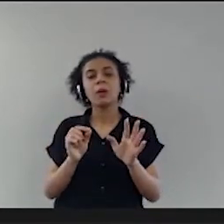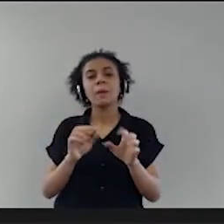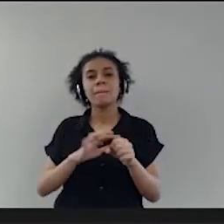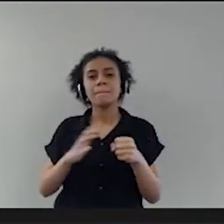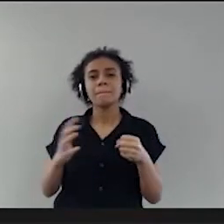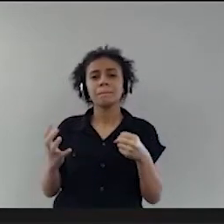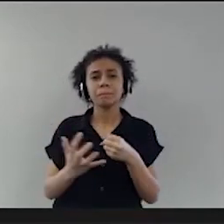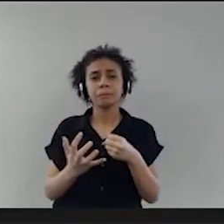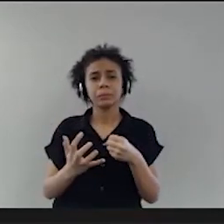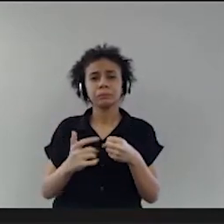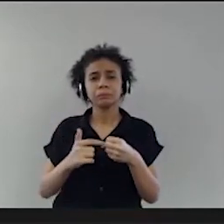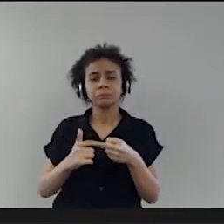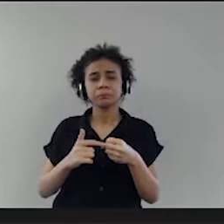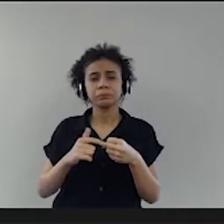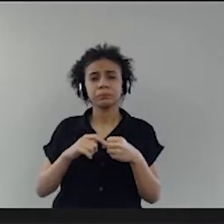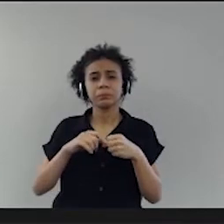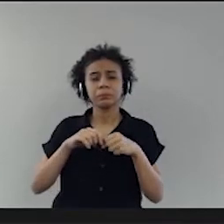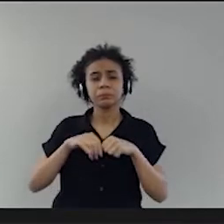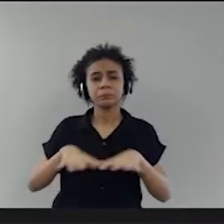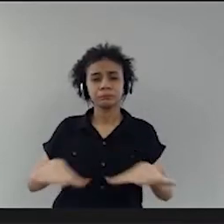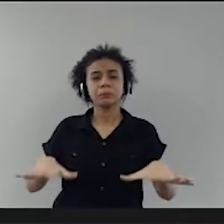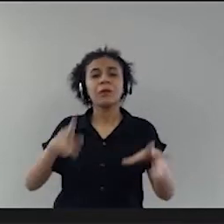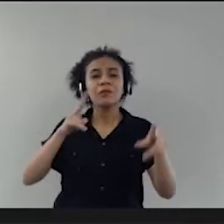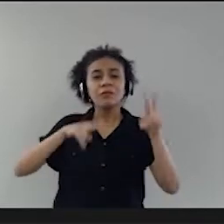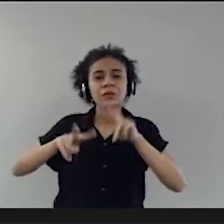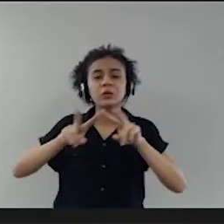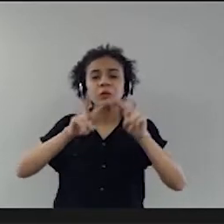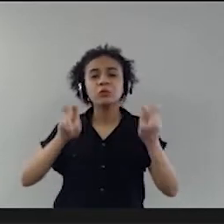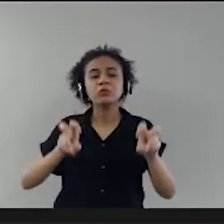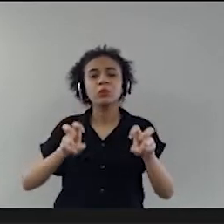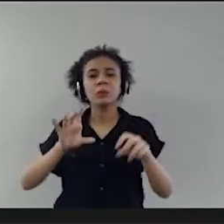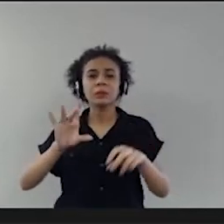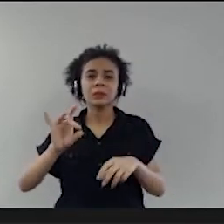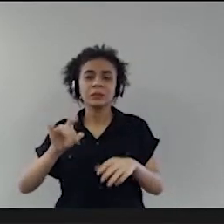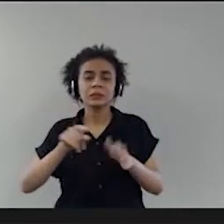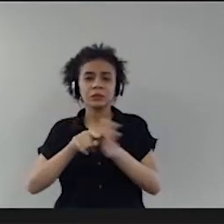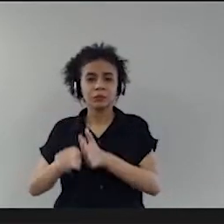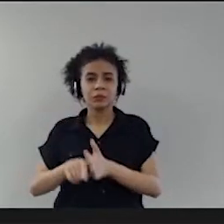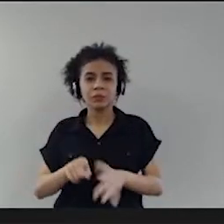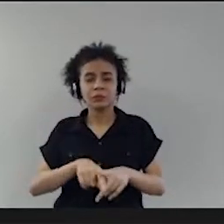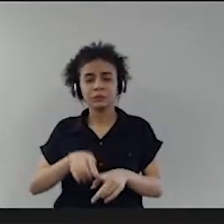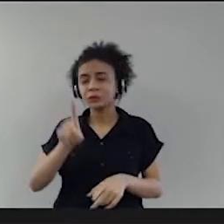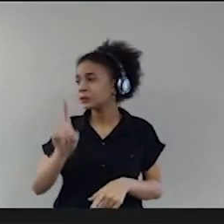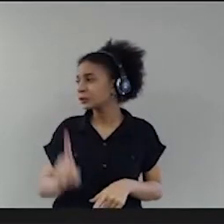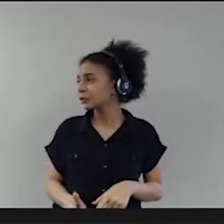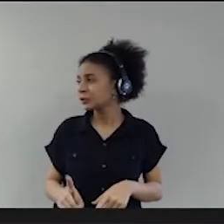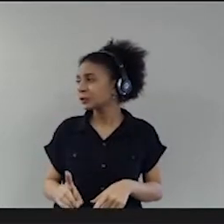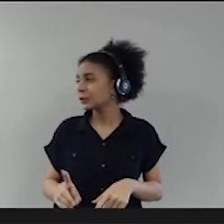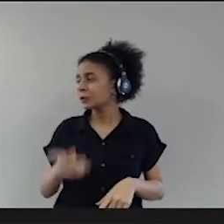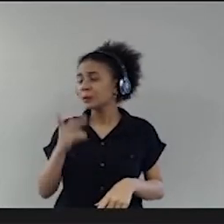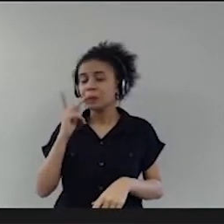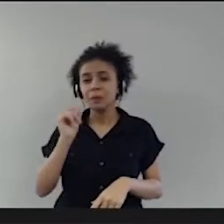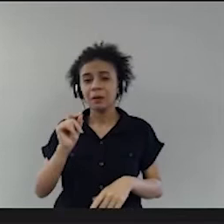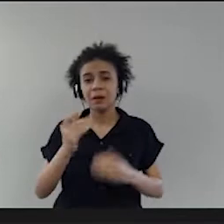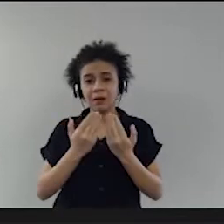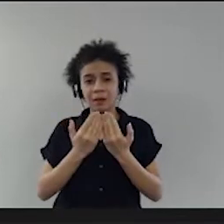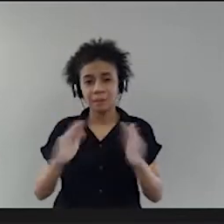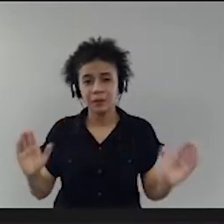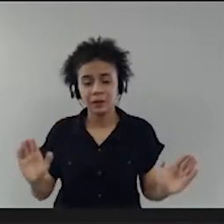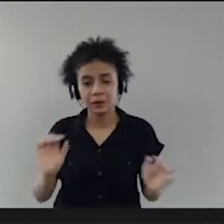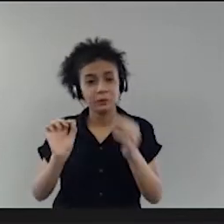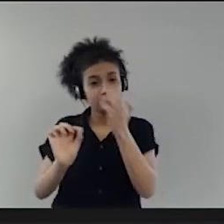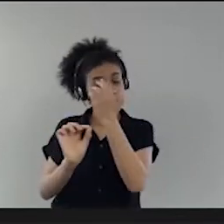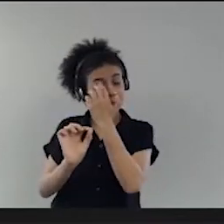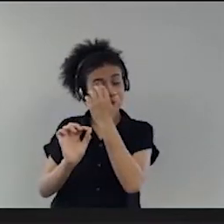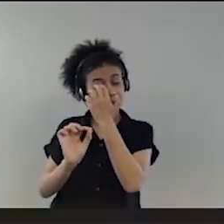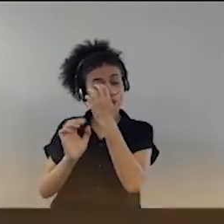pandemias e as visões da epidemiologia, da ciência de dados e do direito. E para fazer a abertura, o